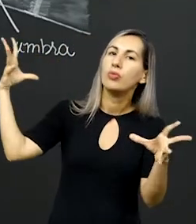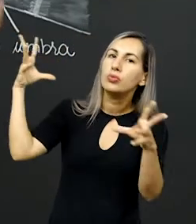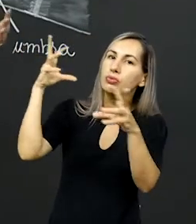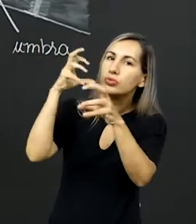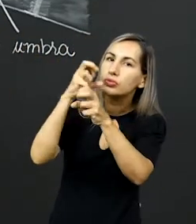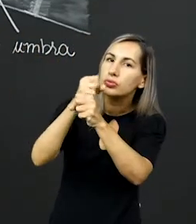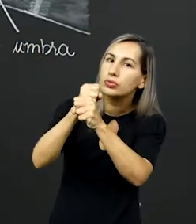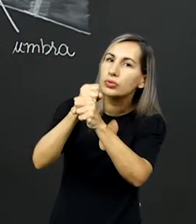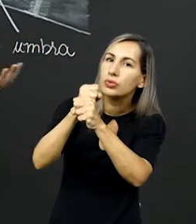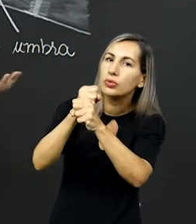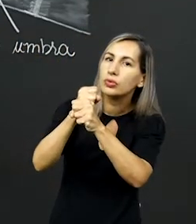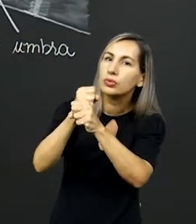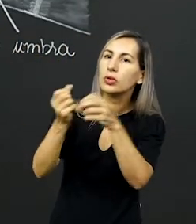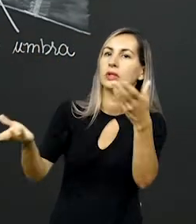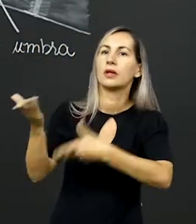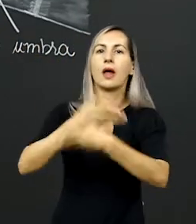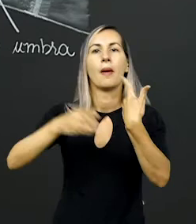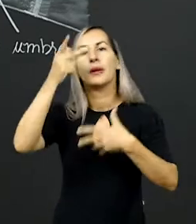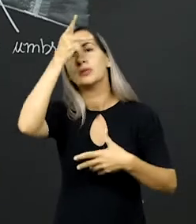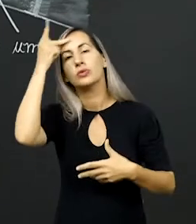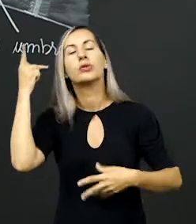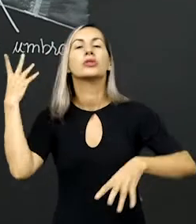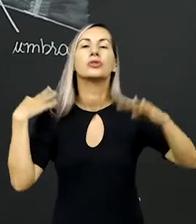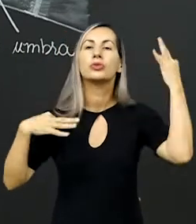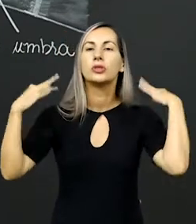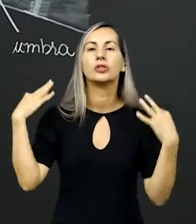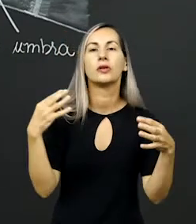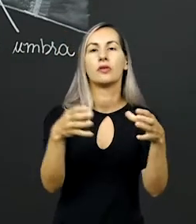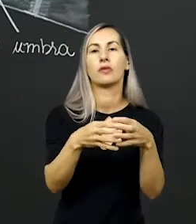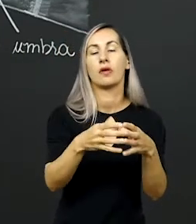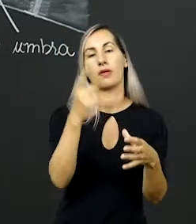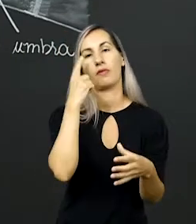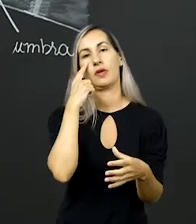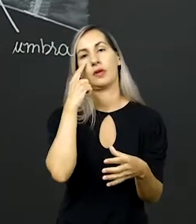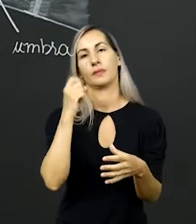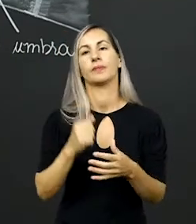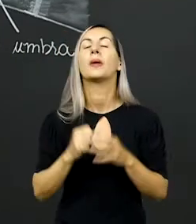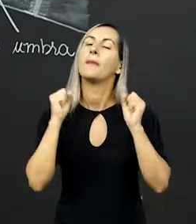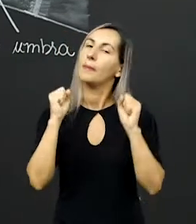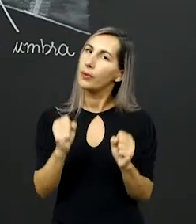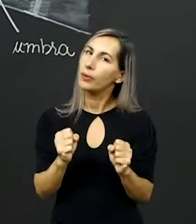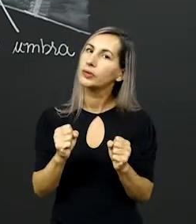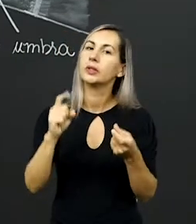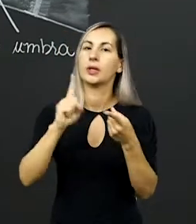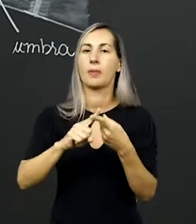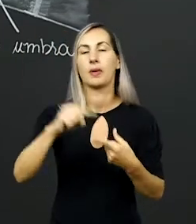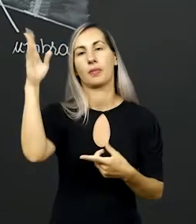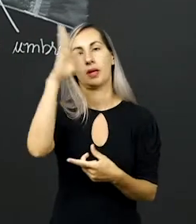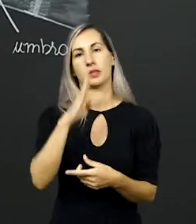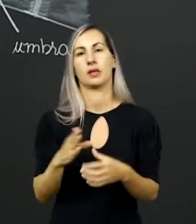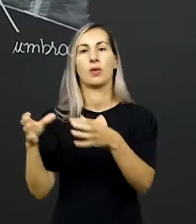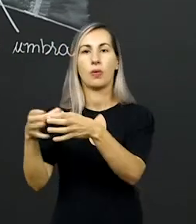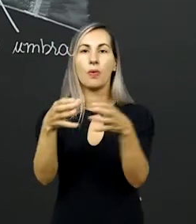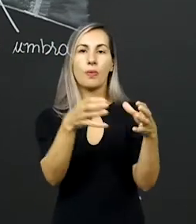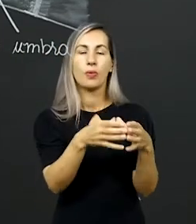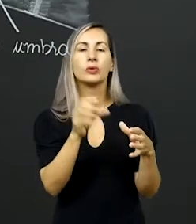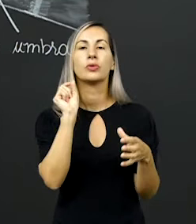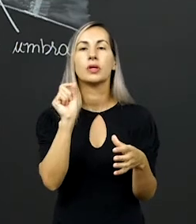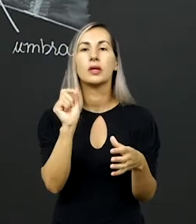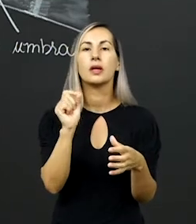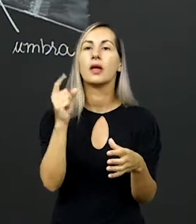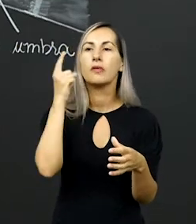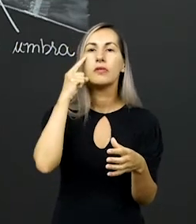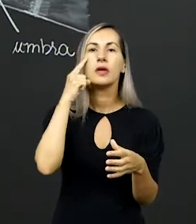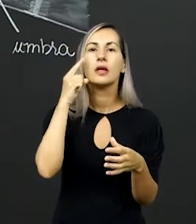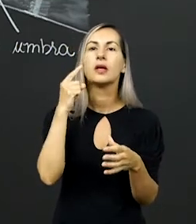total, atrai multidões de turistas para essa região. Pode acontecer, e às vezes aqui no Brasil, em alguns pontos acontece, olha, vai dar para